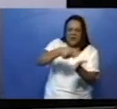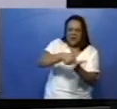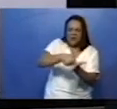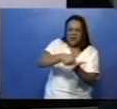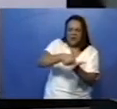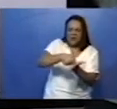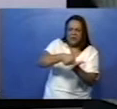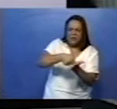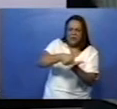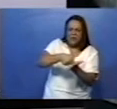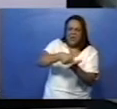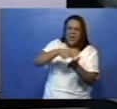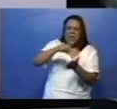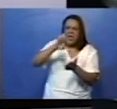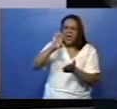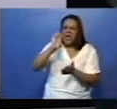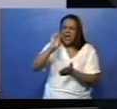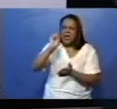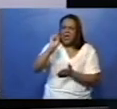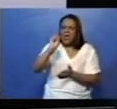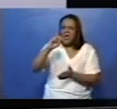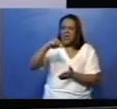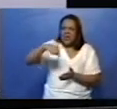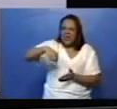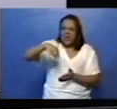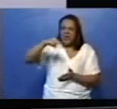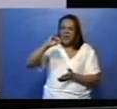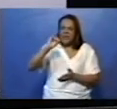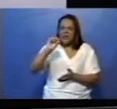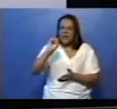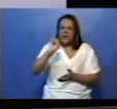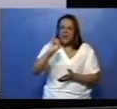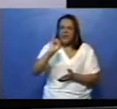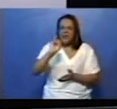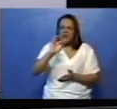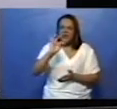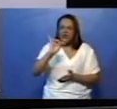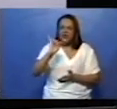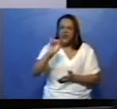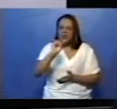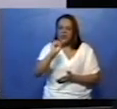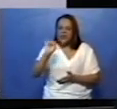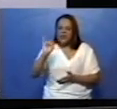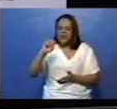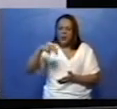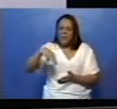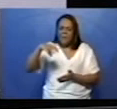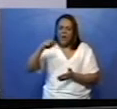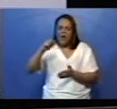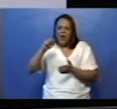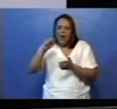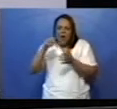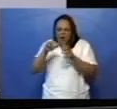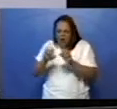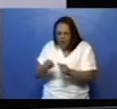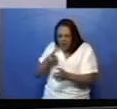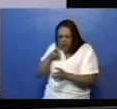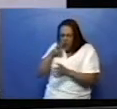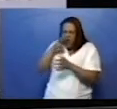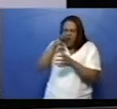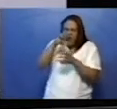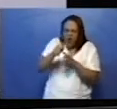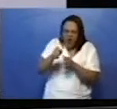não foram só esquisitas, elas foram muito mais que seguidas. Então, eu intensifiquei o sentido